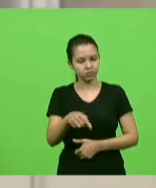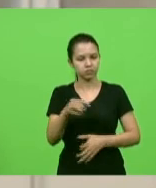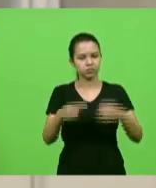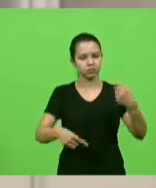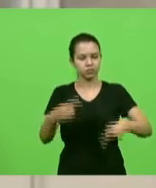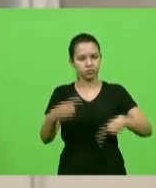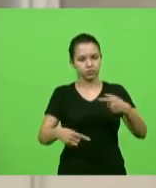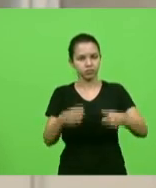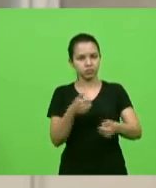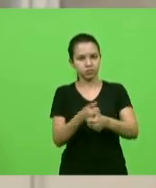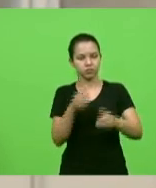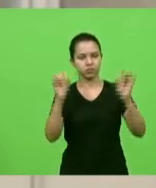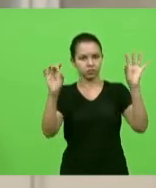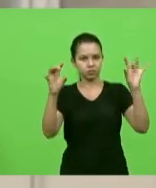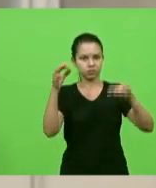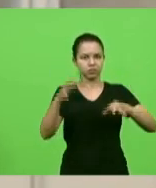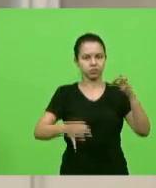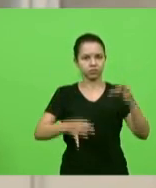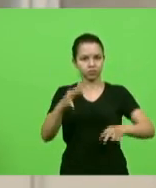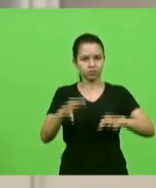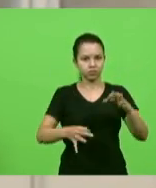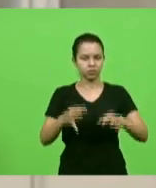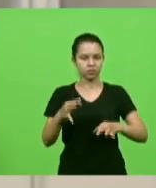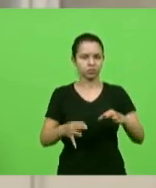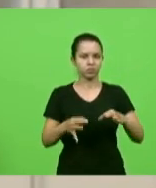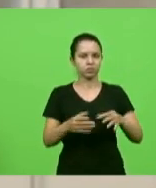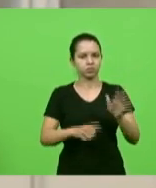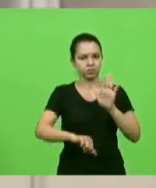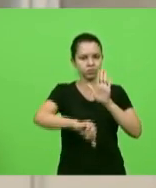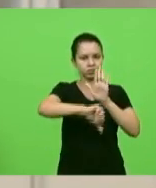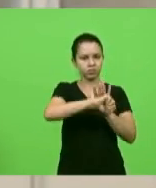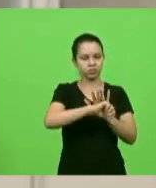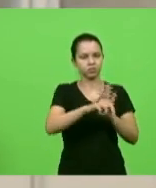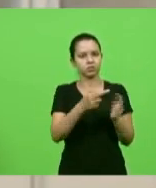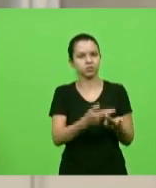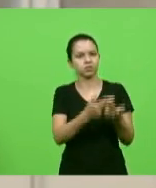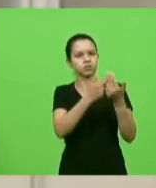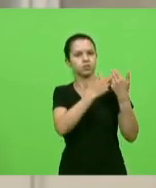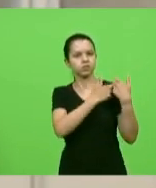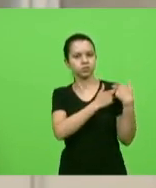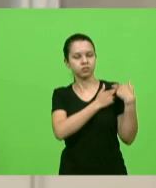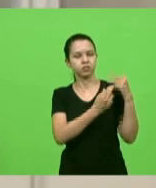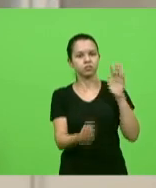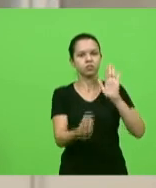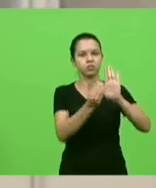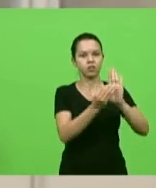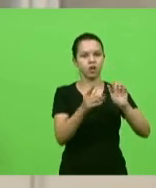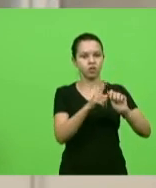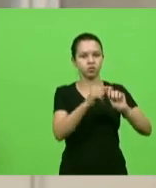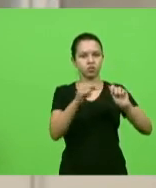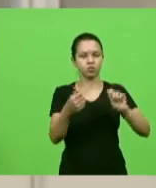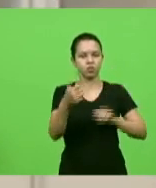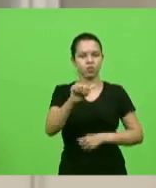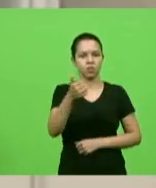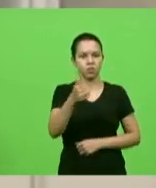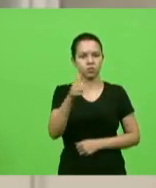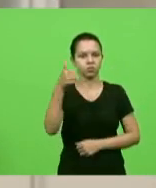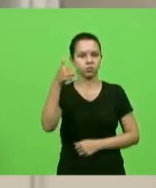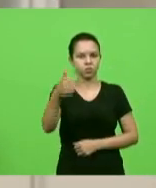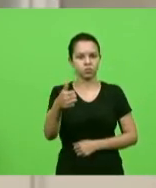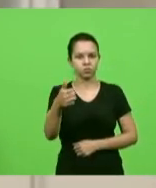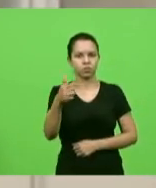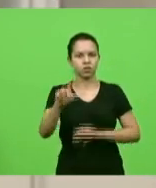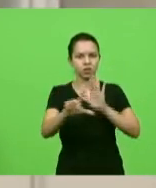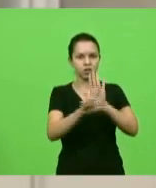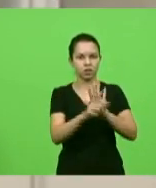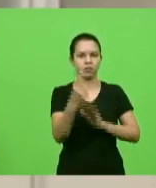julgamento tão somente quanto ao crime de responsabilidade previsto no artigo 11 11